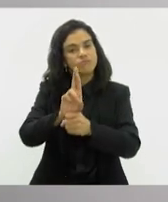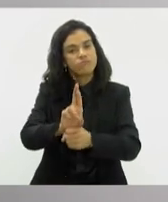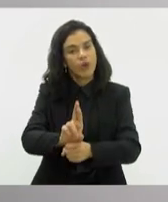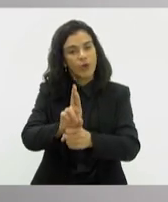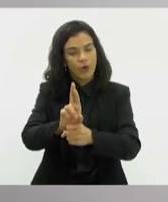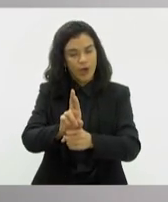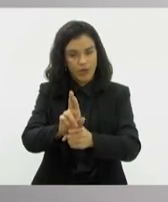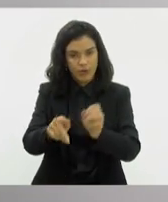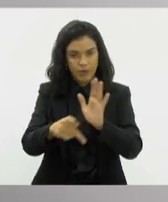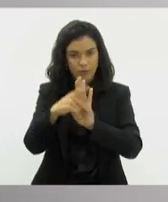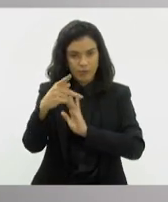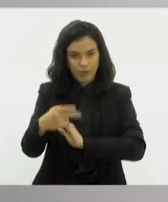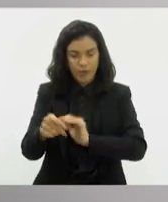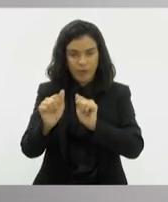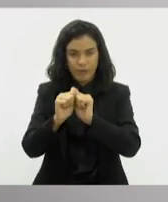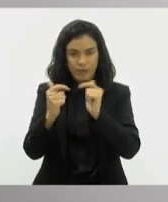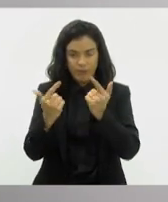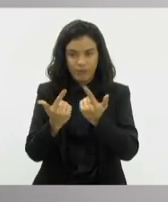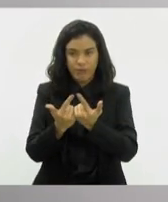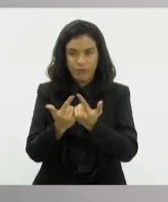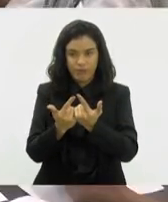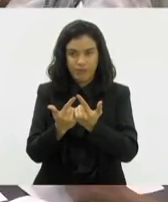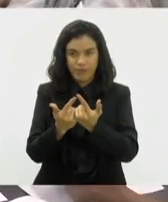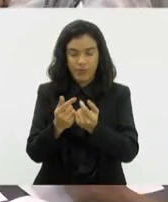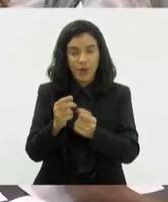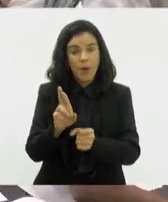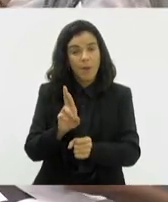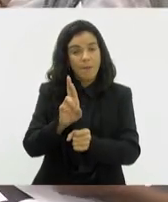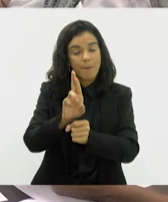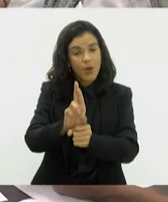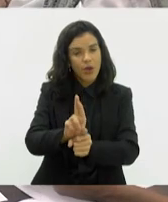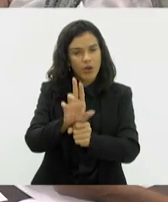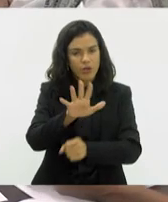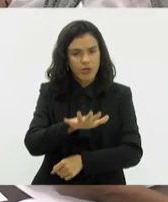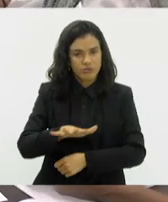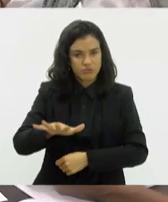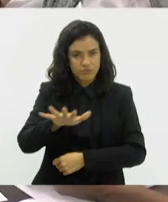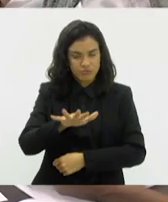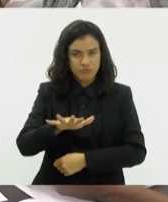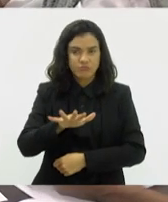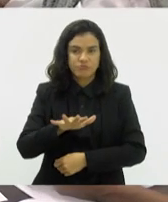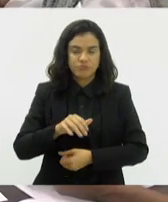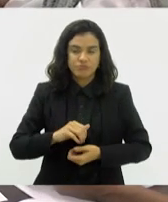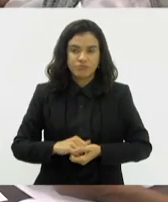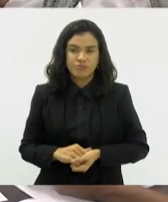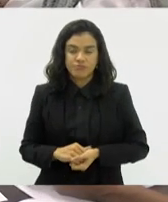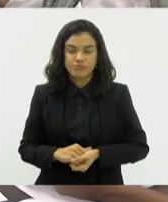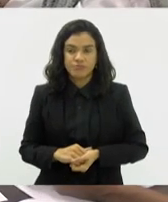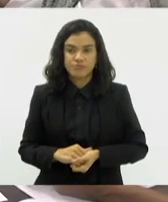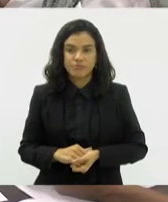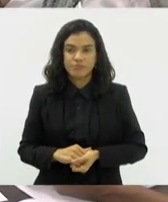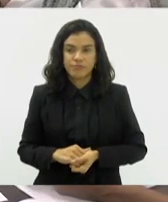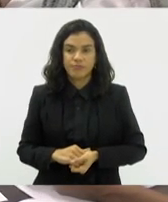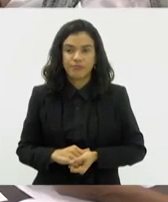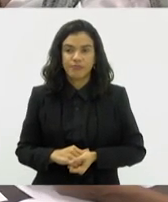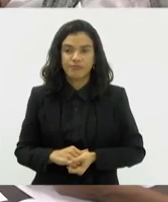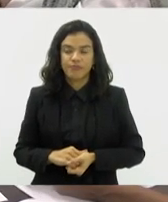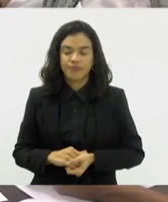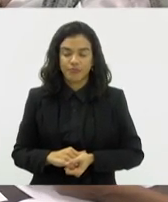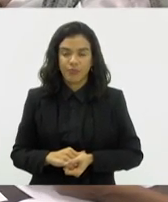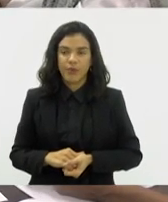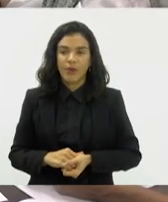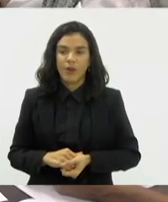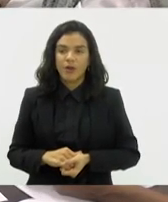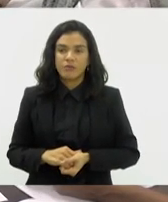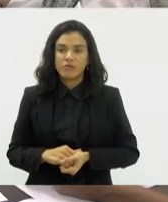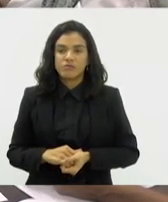tema. Da Procuradoria Geral do Estado, melhor ainda, porque a nossa aqui pode dizer que é do Parlamento, aquela